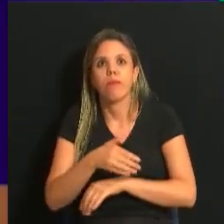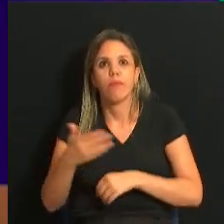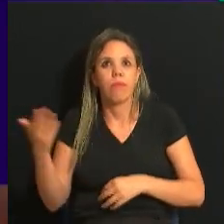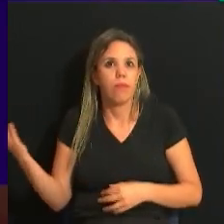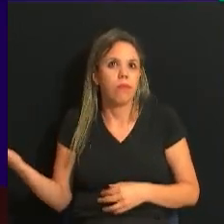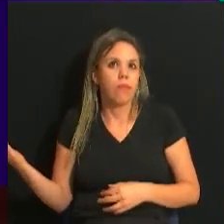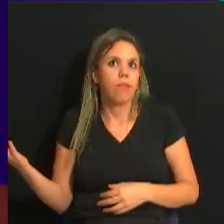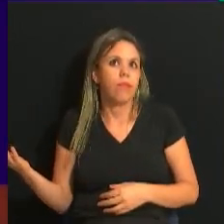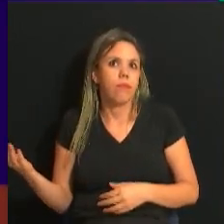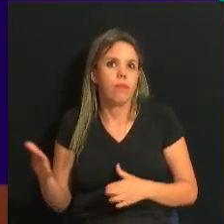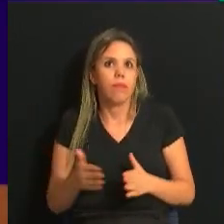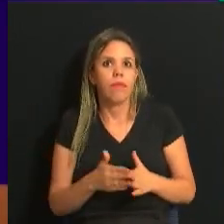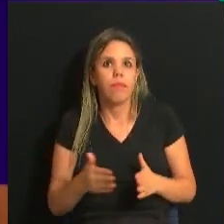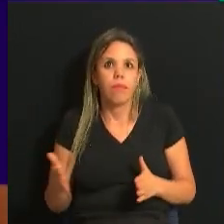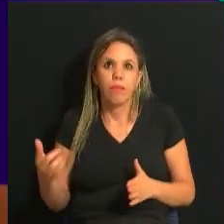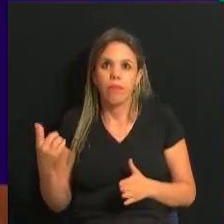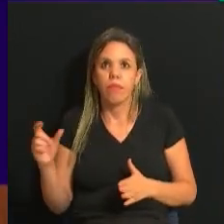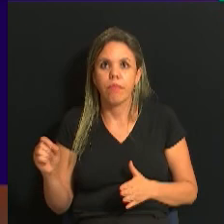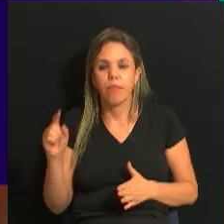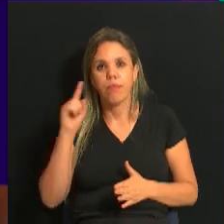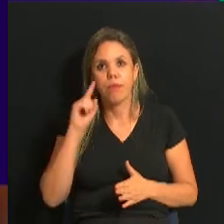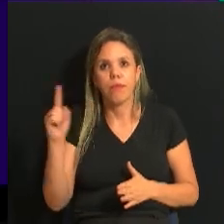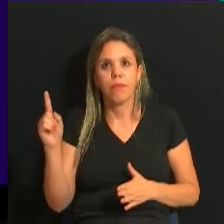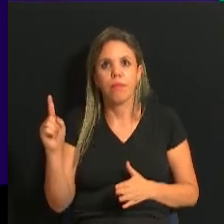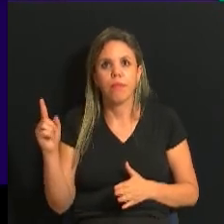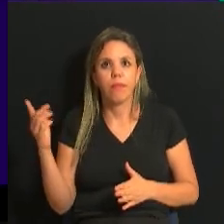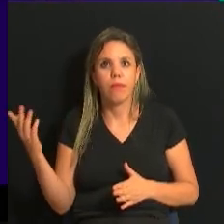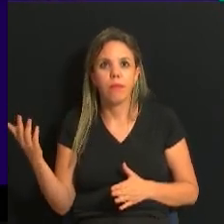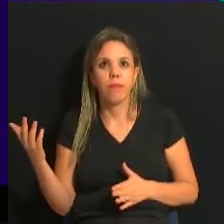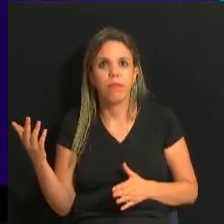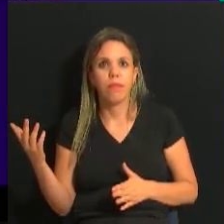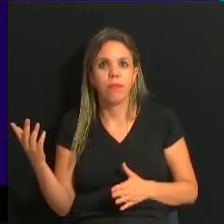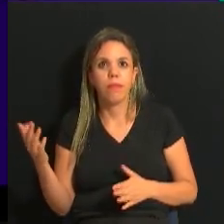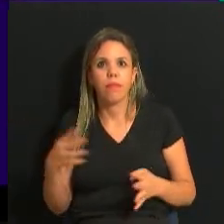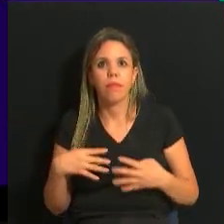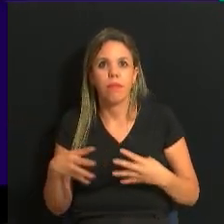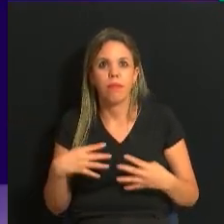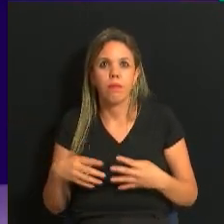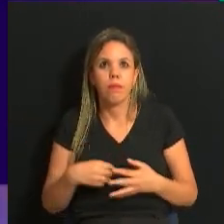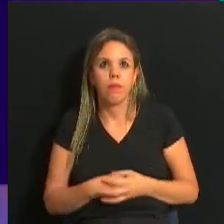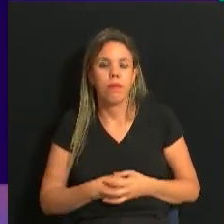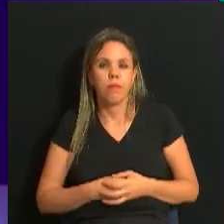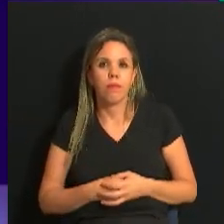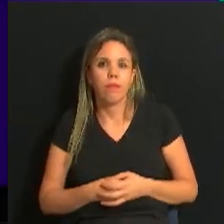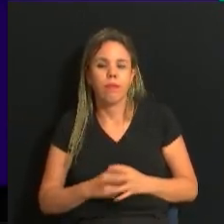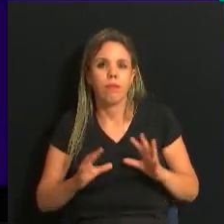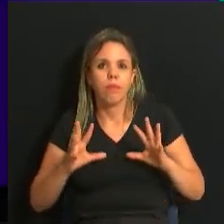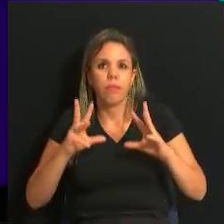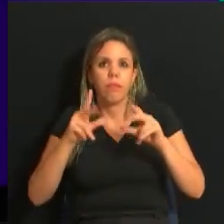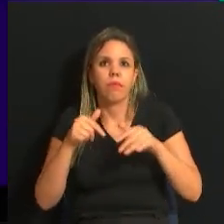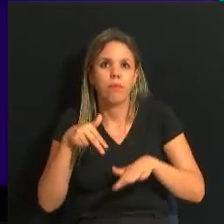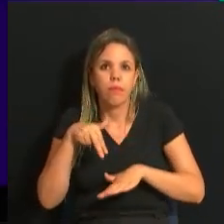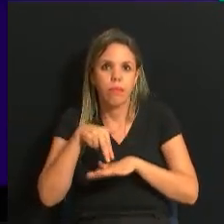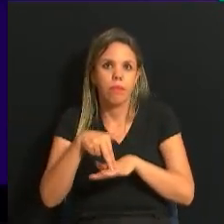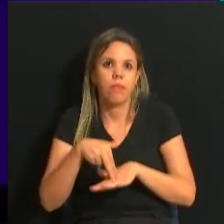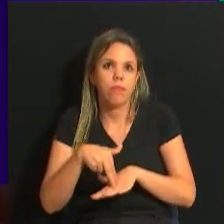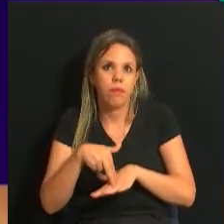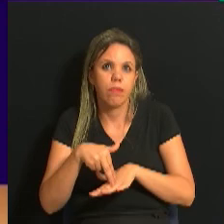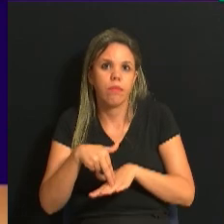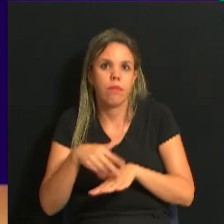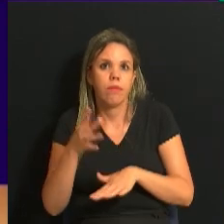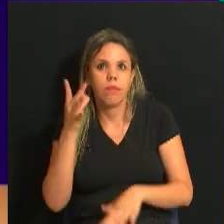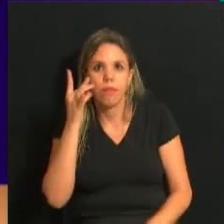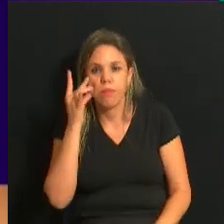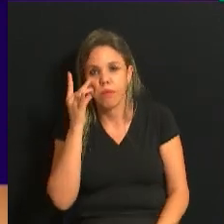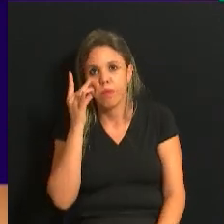uma temporada com 10 dias de atividades no distrito de Barão Geraldo. Todas as apresentações serão presenciais